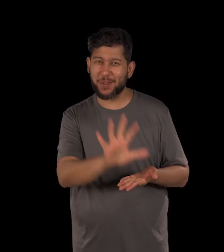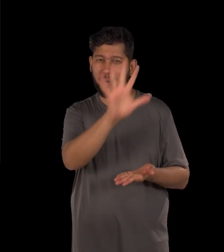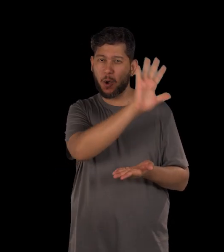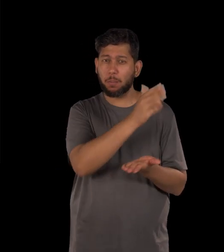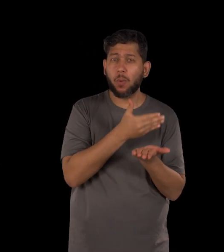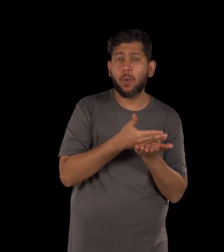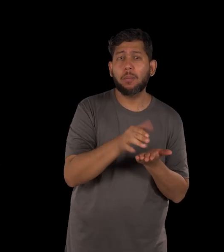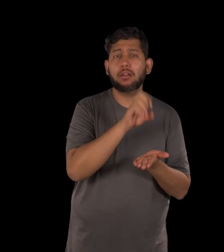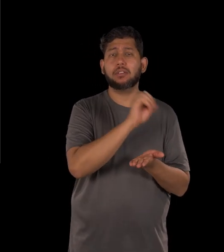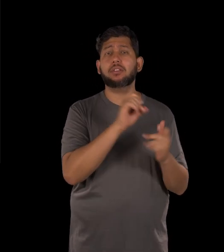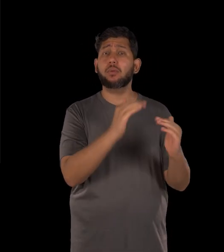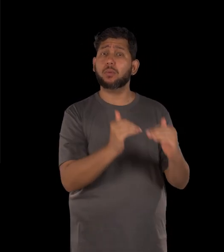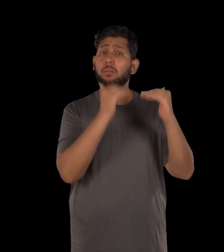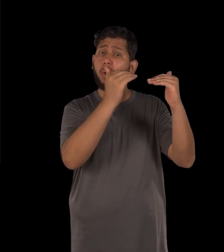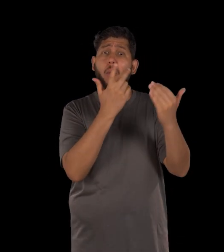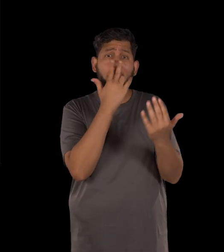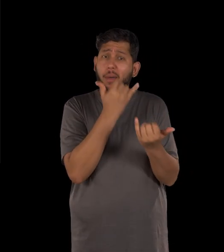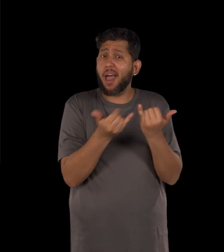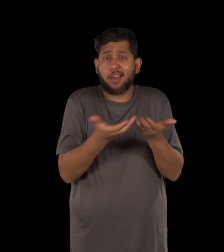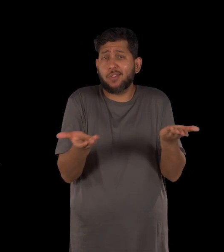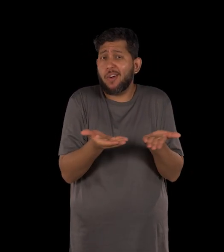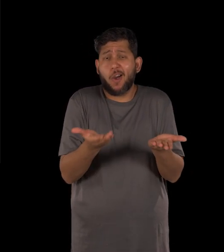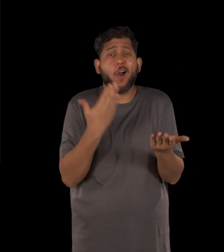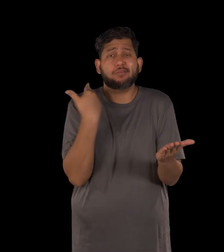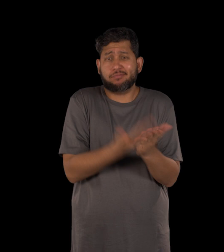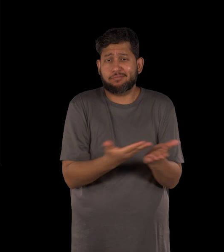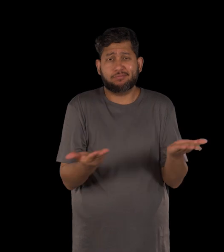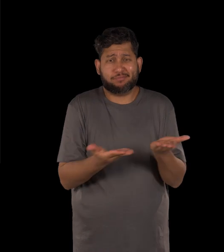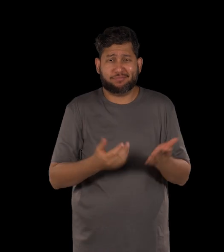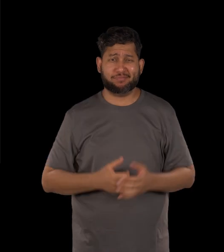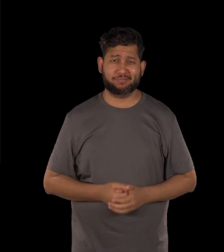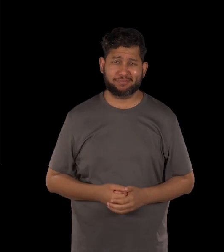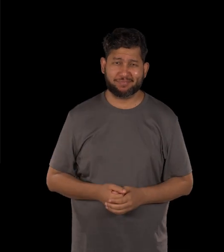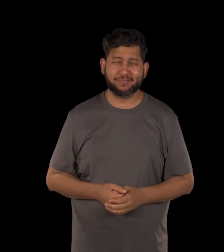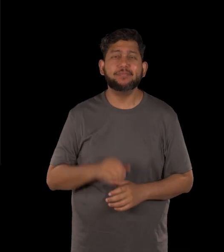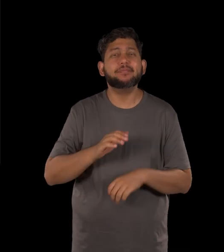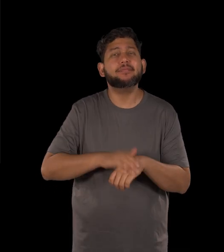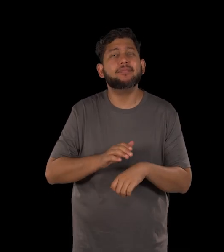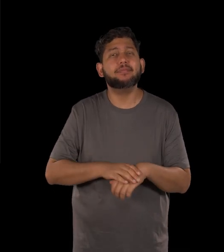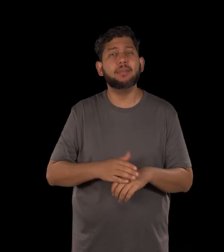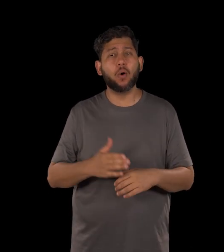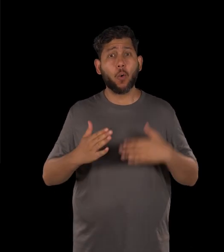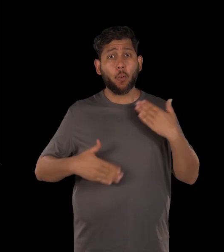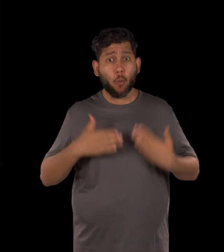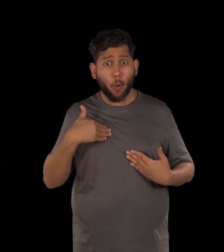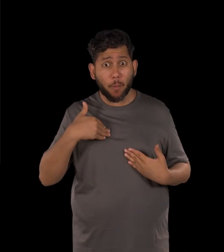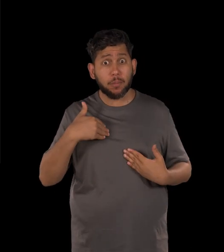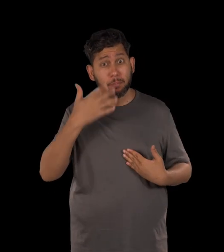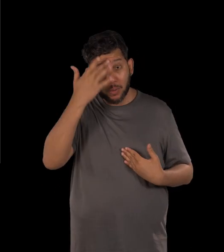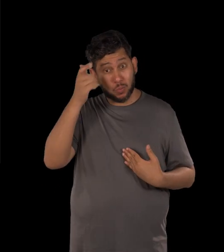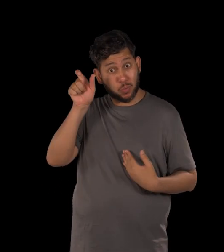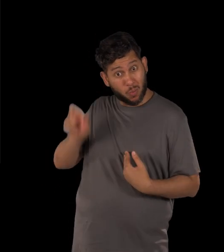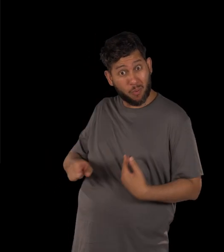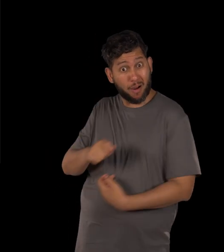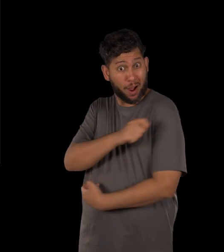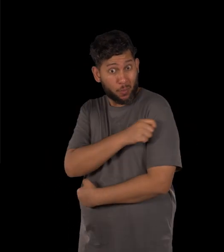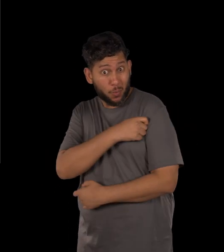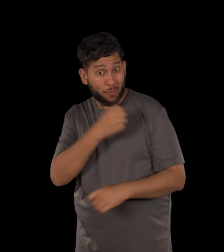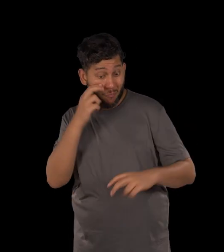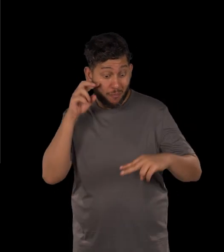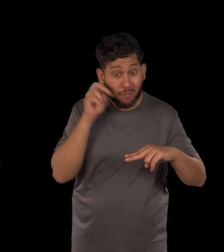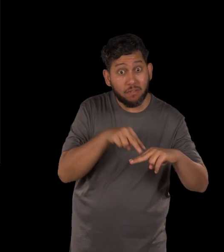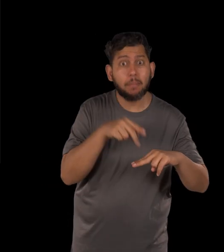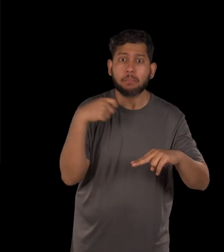europeias assumem ao formato de ensino superior que conhecemos hoje. O acesso a corpos oferece